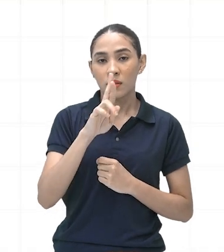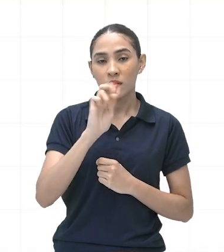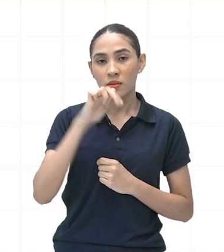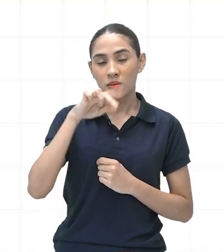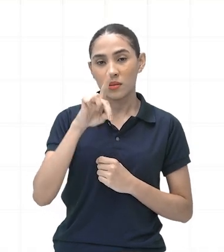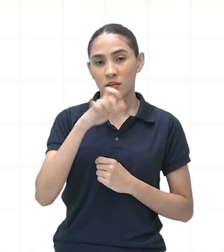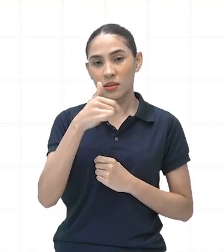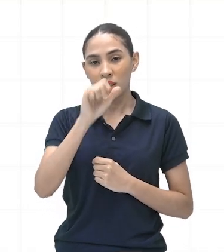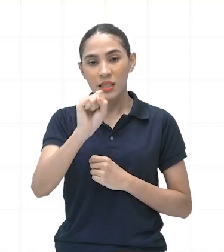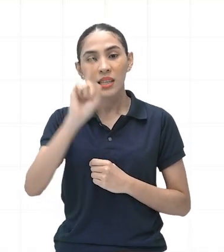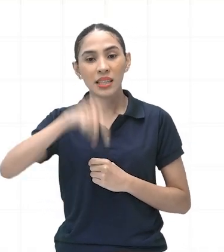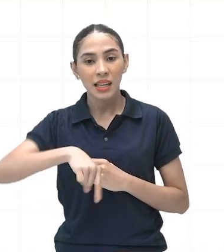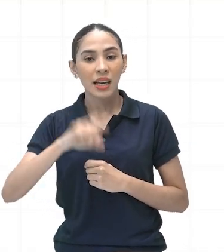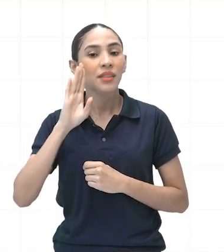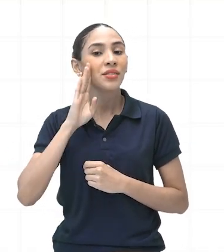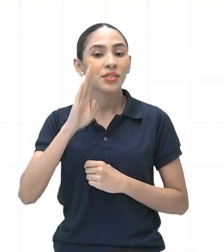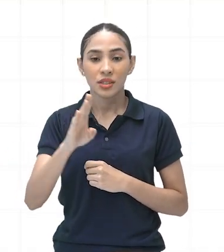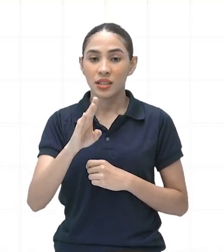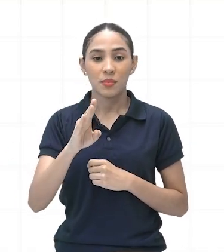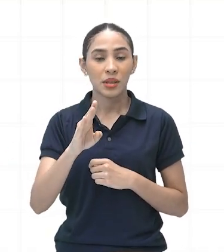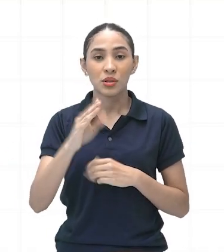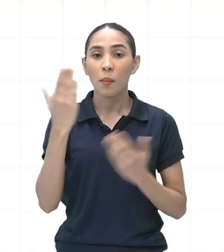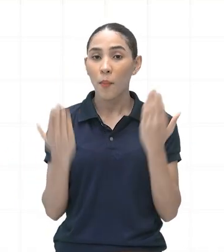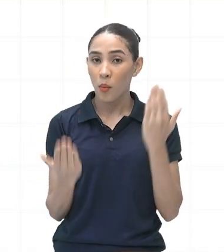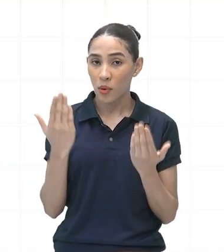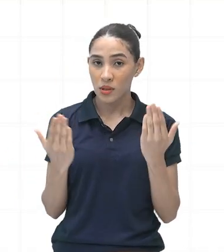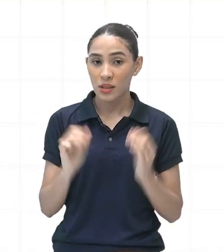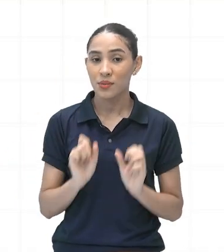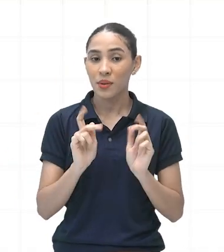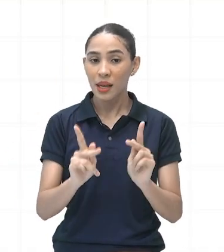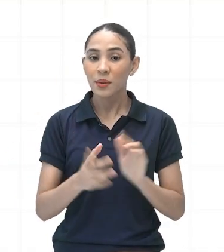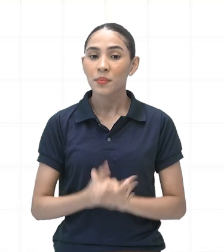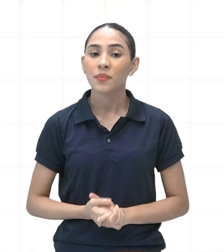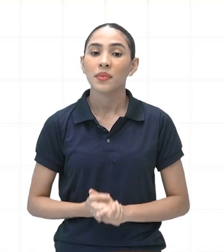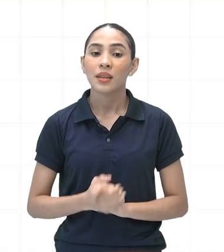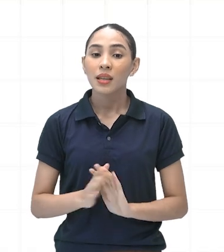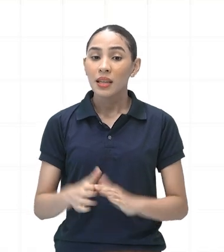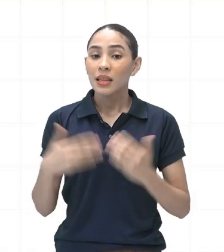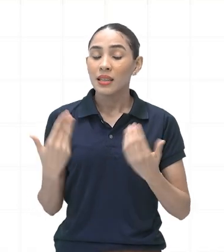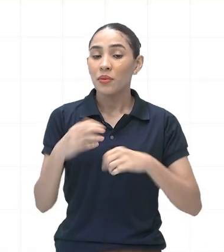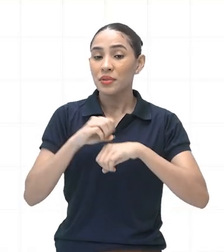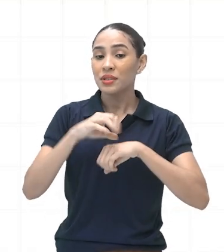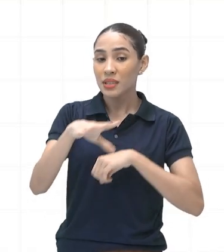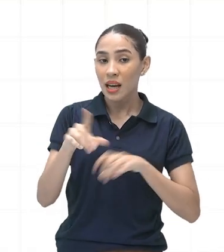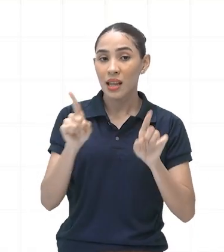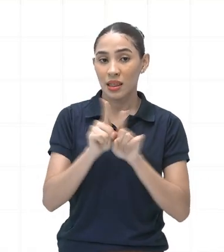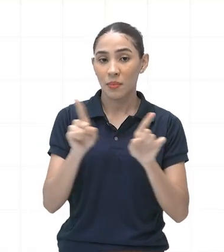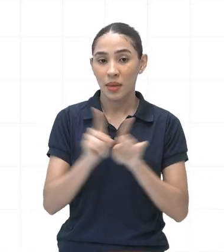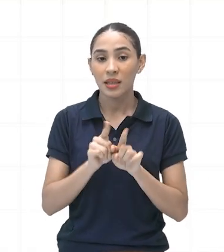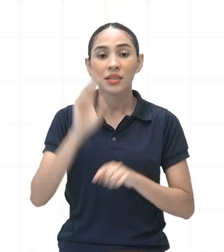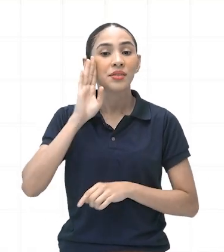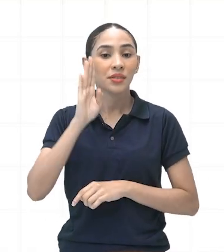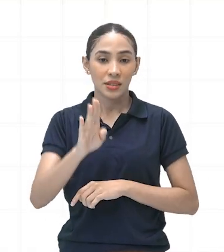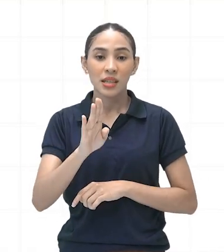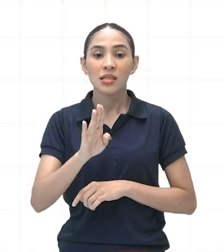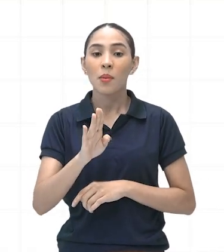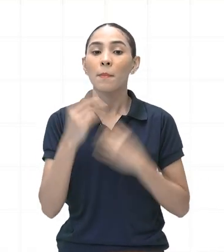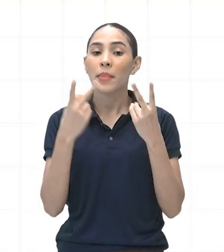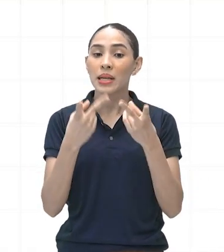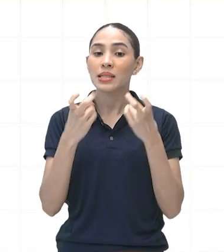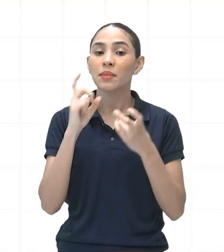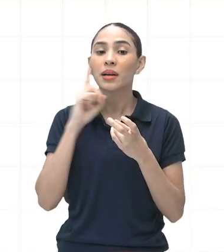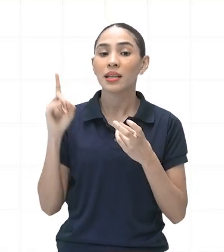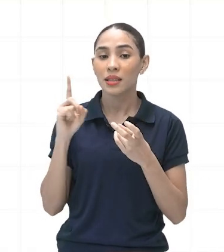são diretamente proporcionais, certo? E para indicar essa direção, veja que